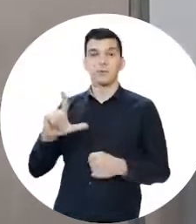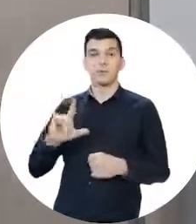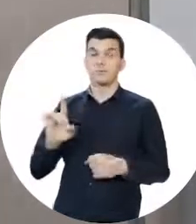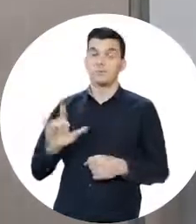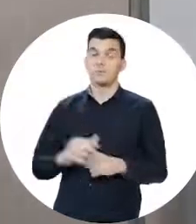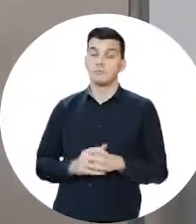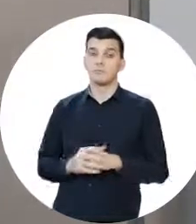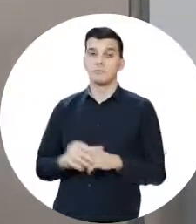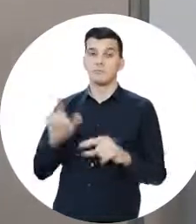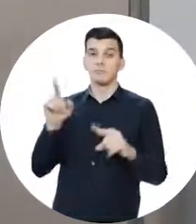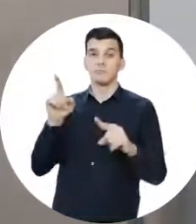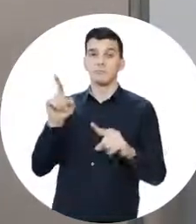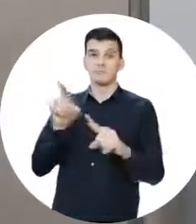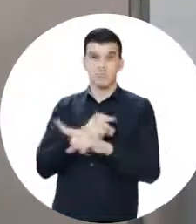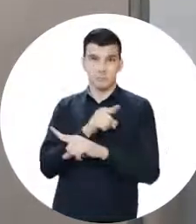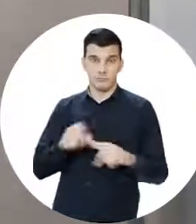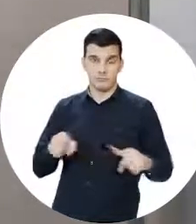somente?